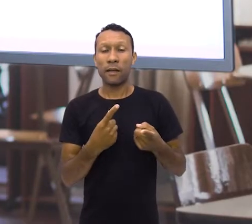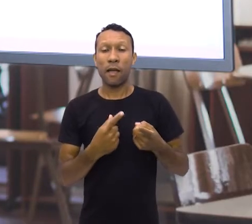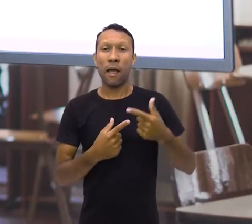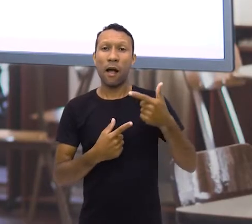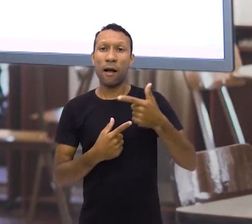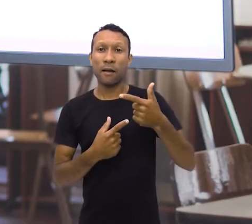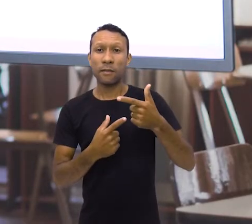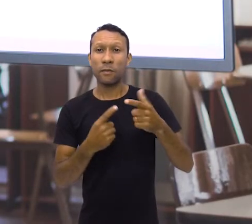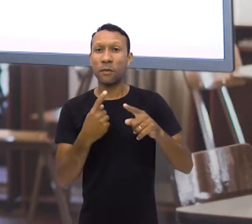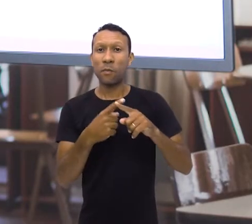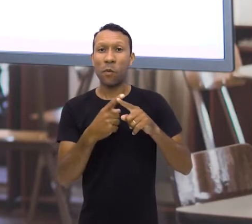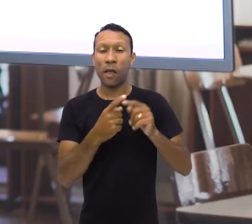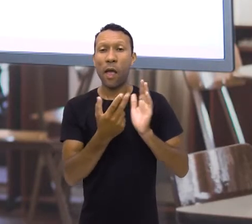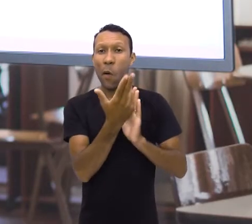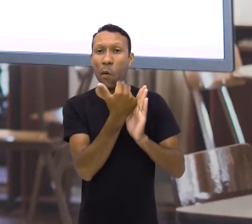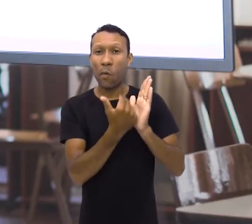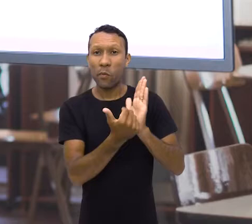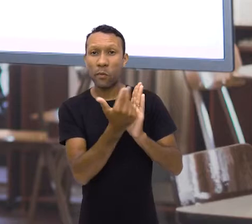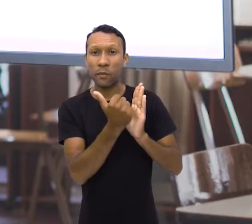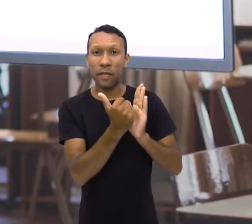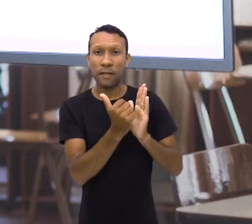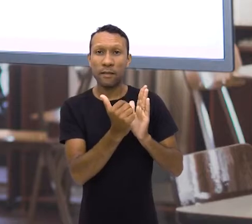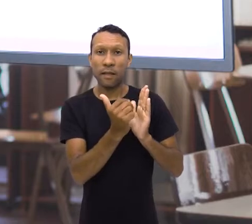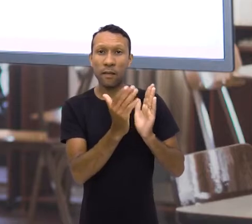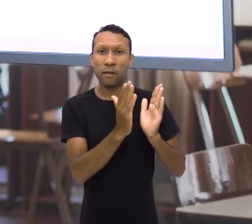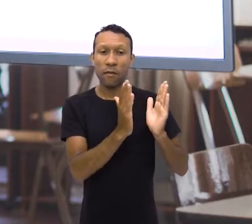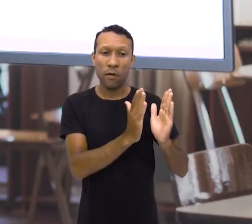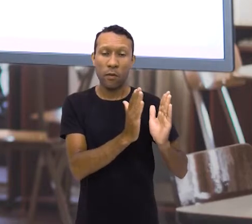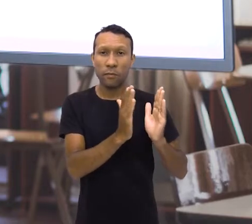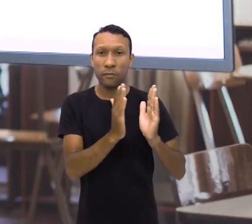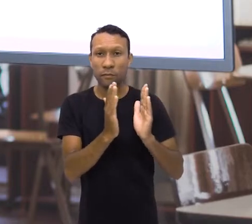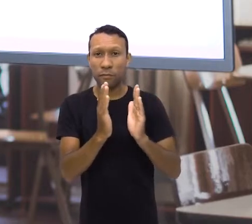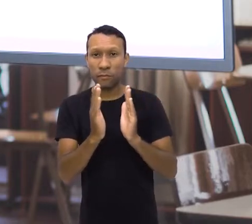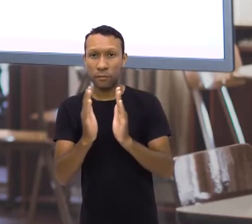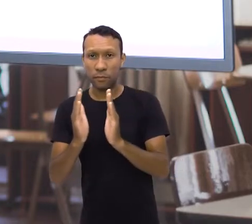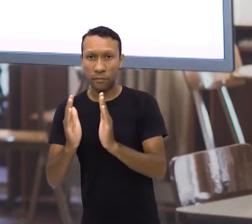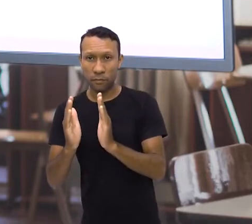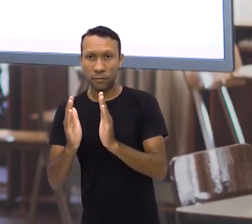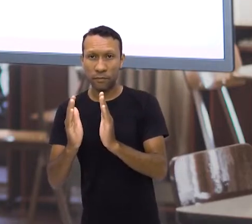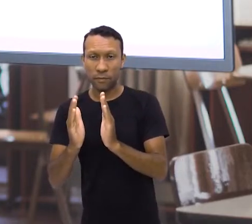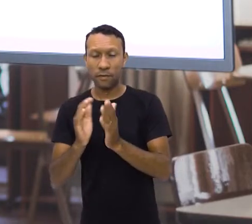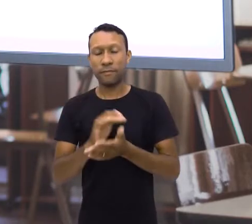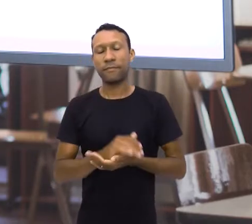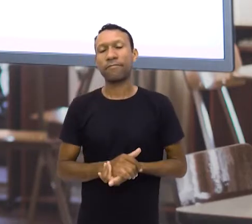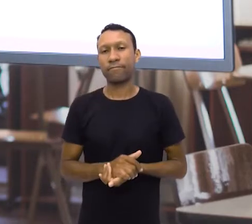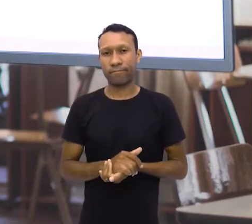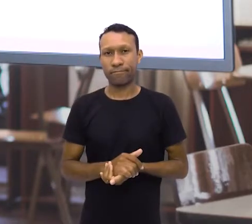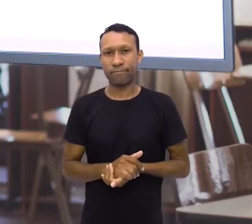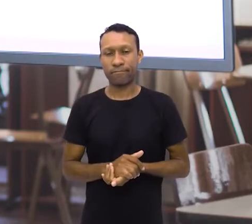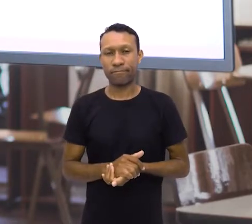da imagem. Na figura 1 não houve esse deslocamento e na figura 3 não houve esse deslocamento.